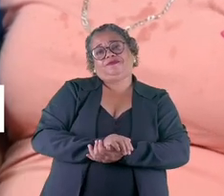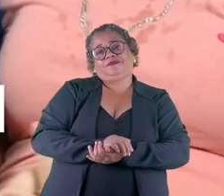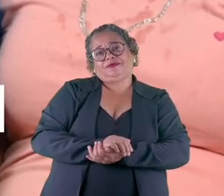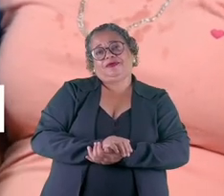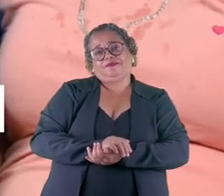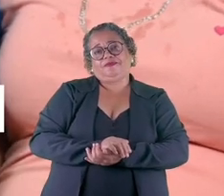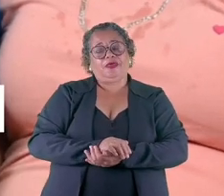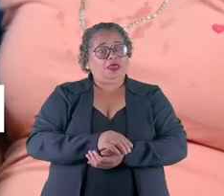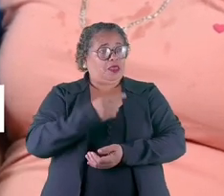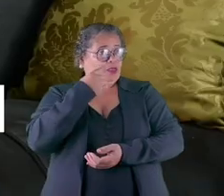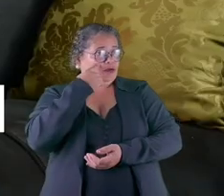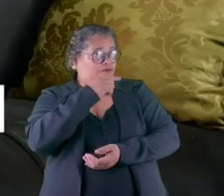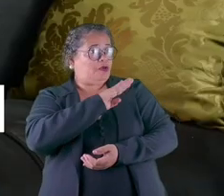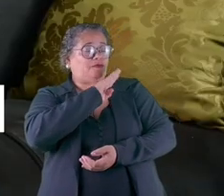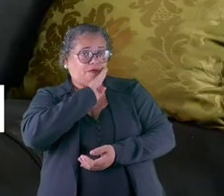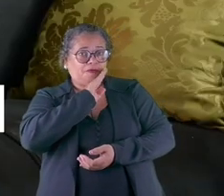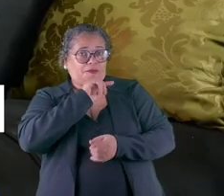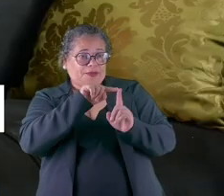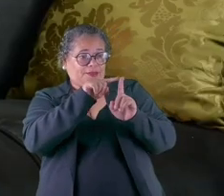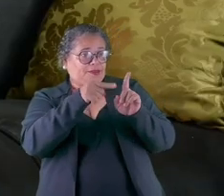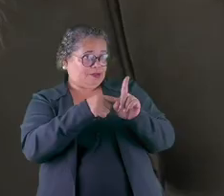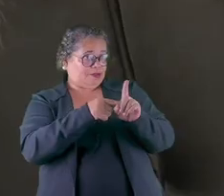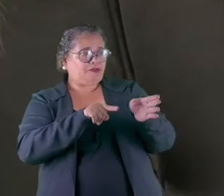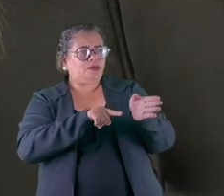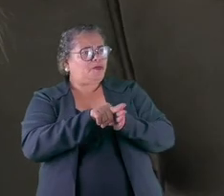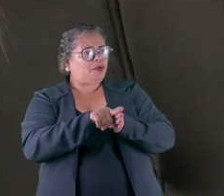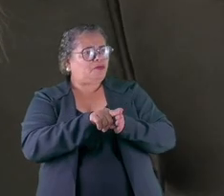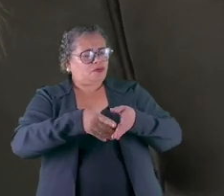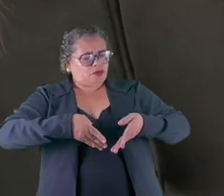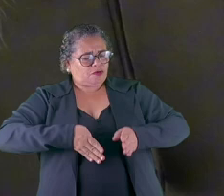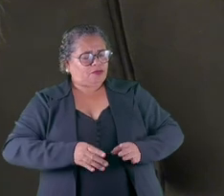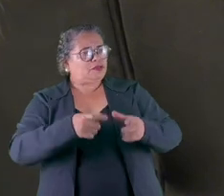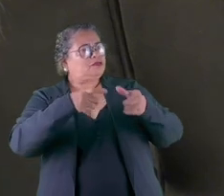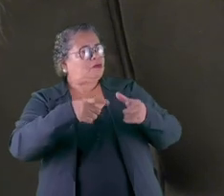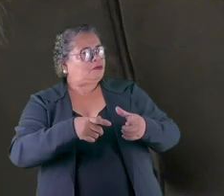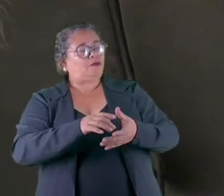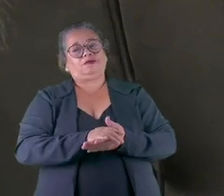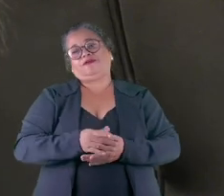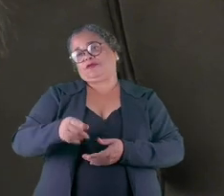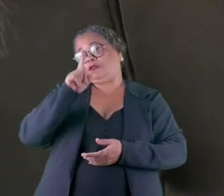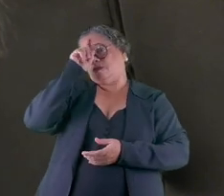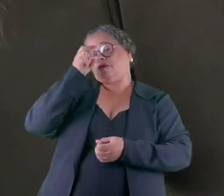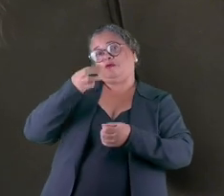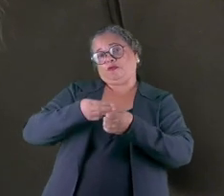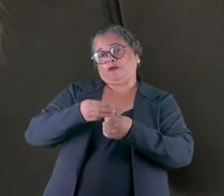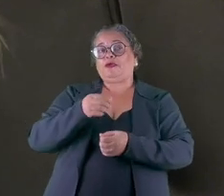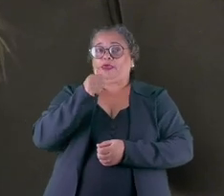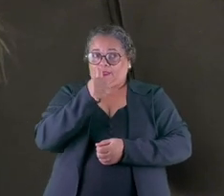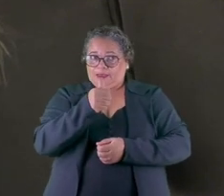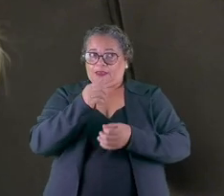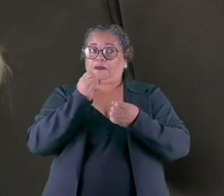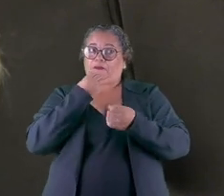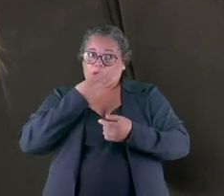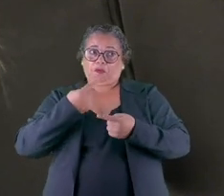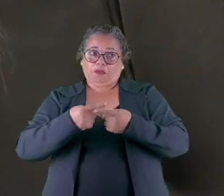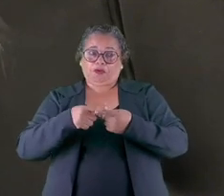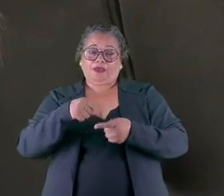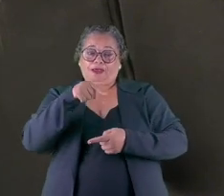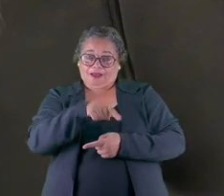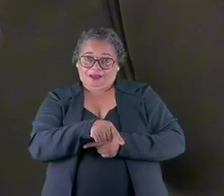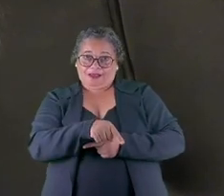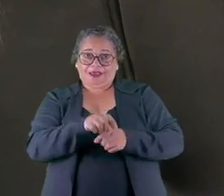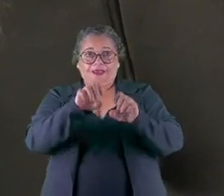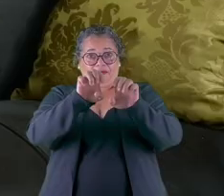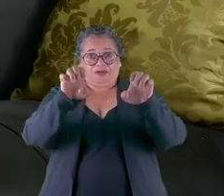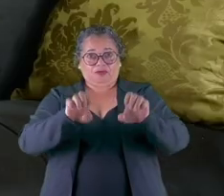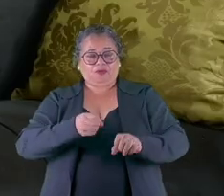isso vai ficar na nossa memória pro resto da vida. Todas as mães que eu vejo ali, eu pergunto, você vai ganhar onde? Não, no